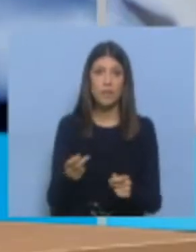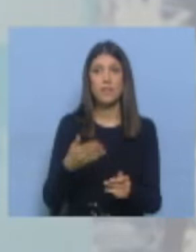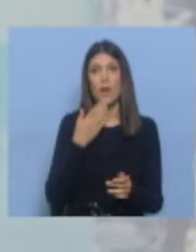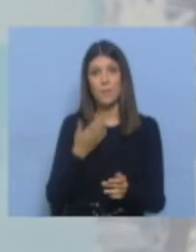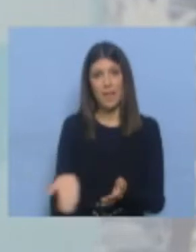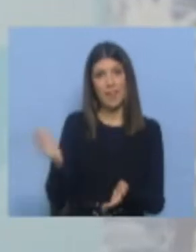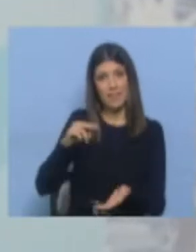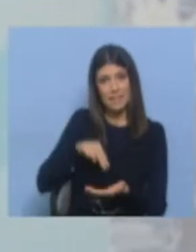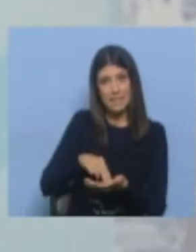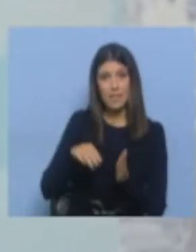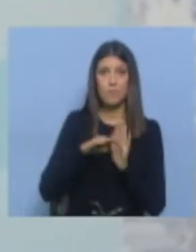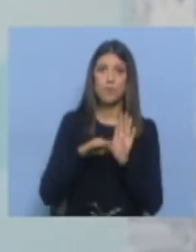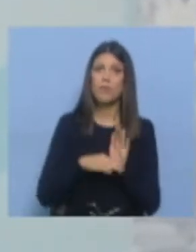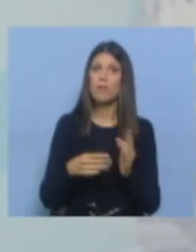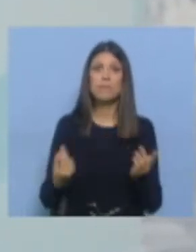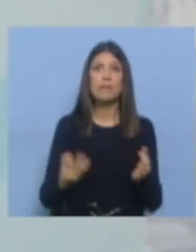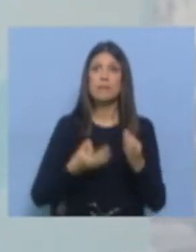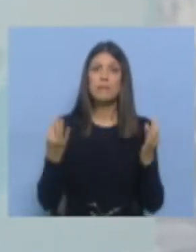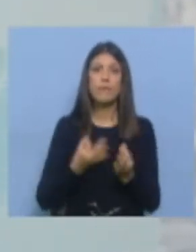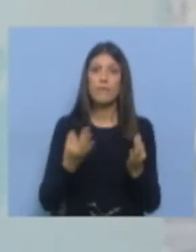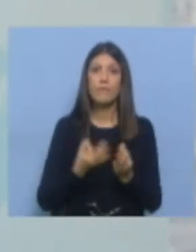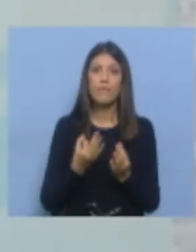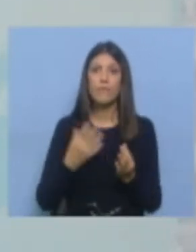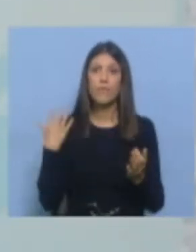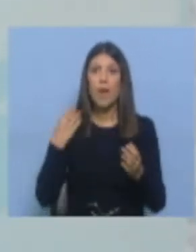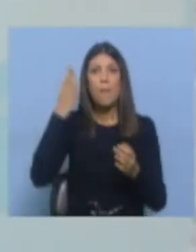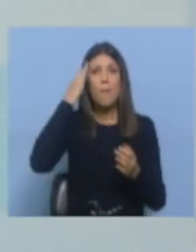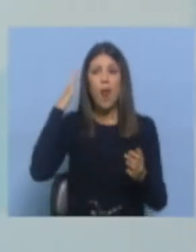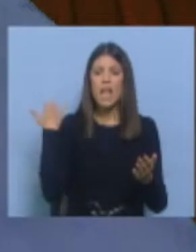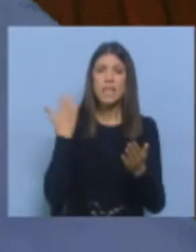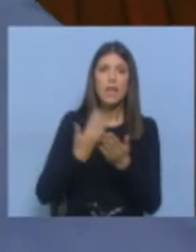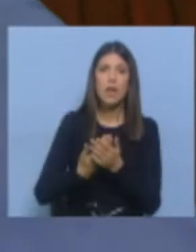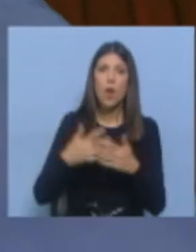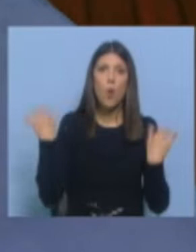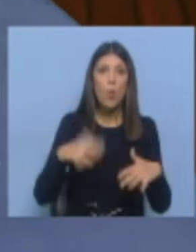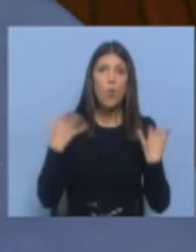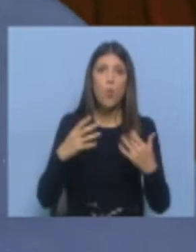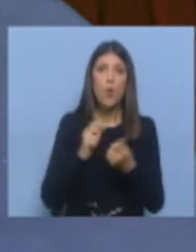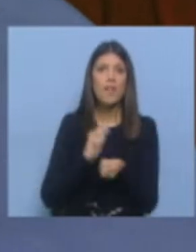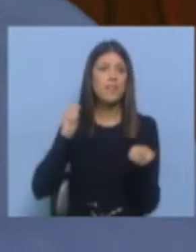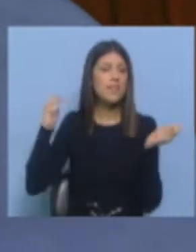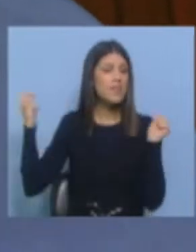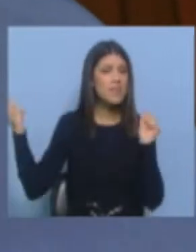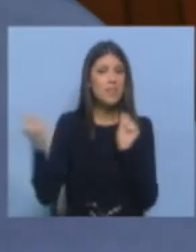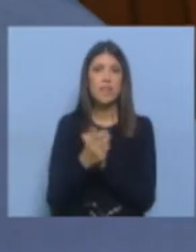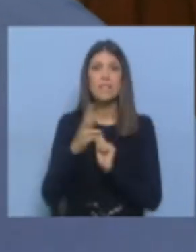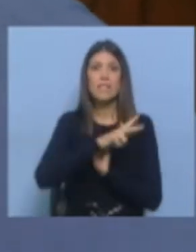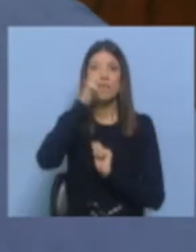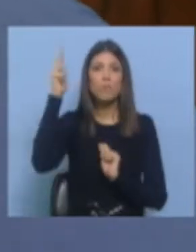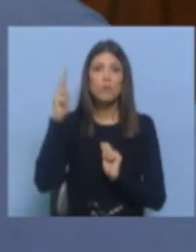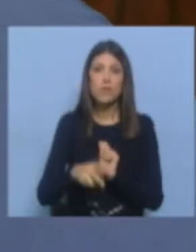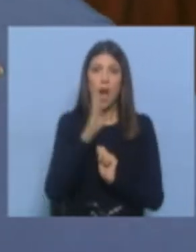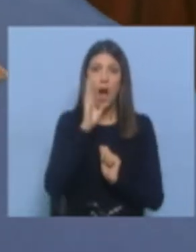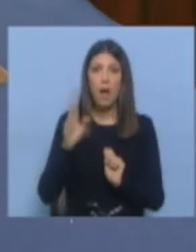Eclésia. Na realidade não há memória de algo como isto que a alterar de forma tão drástica, não é, os nossos hábitos de